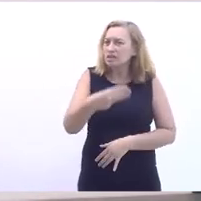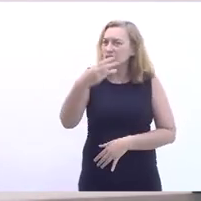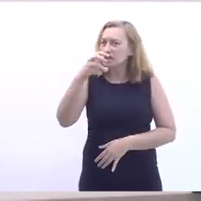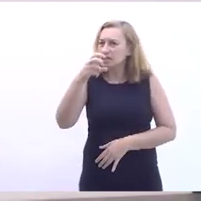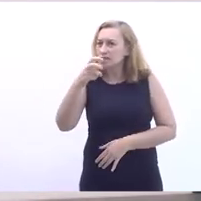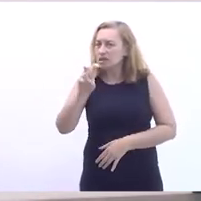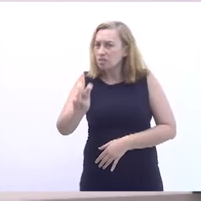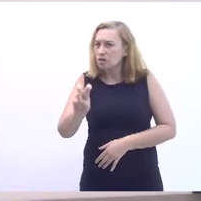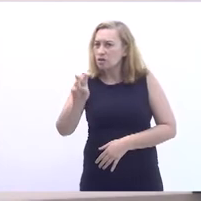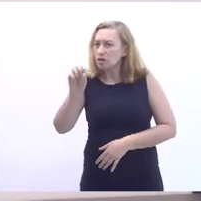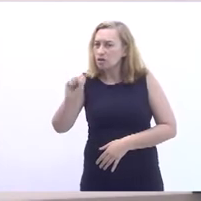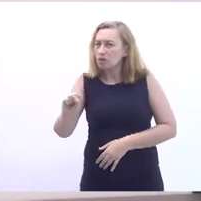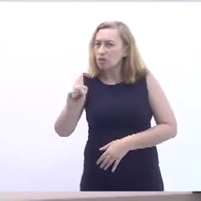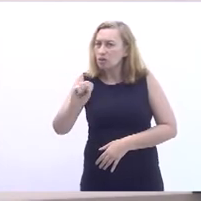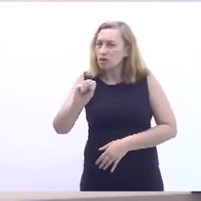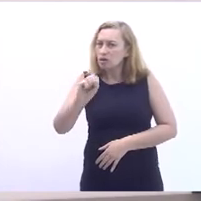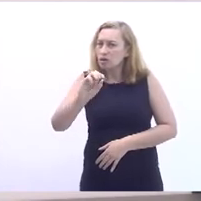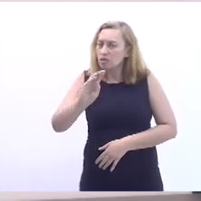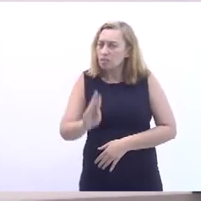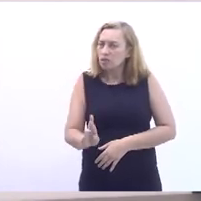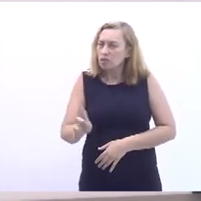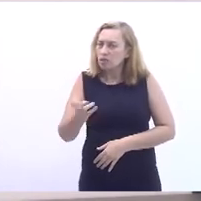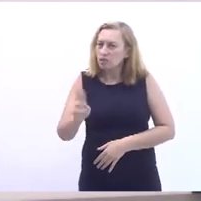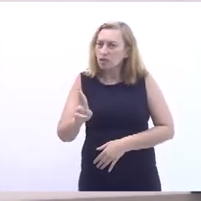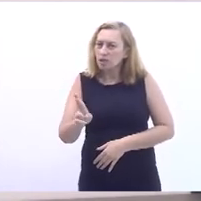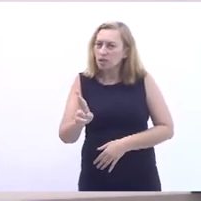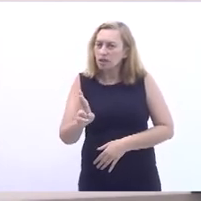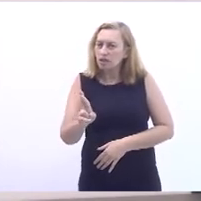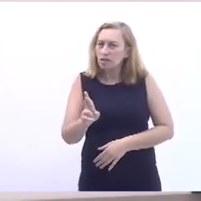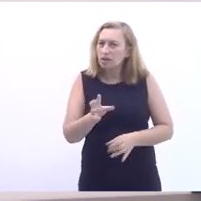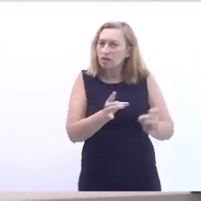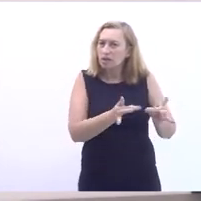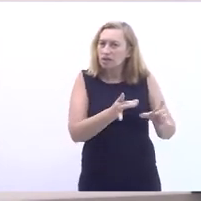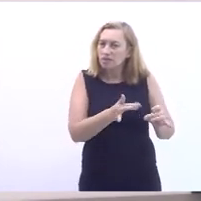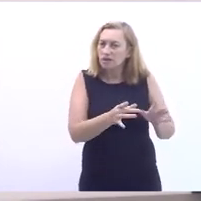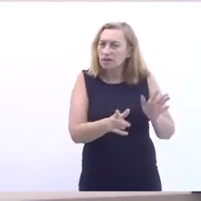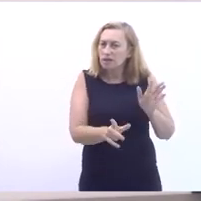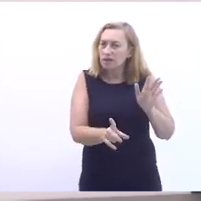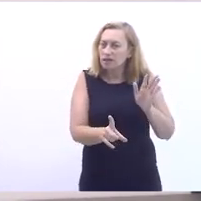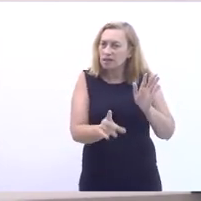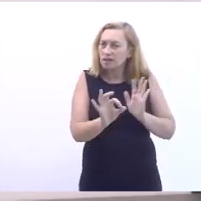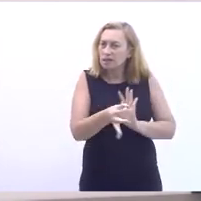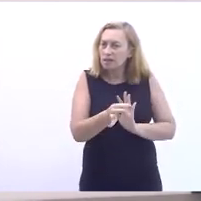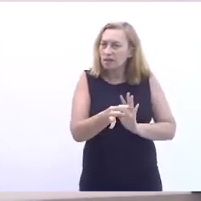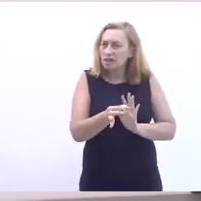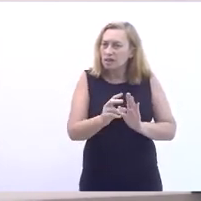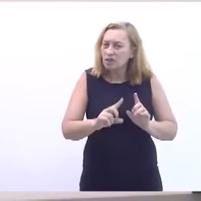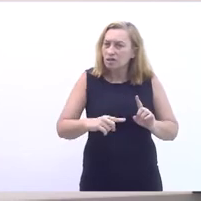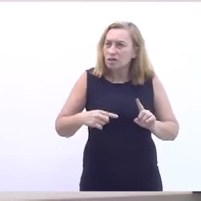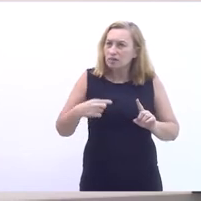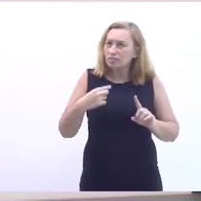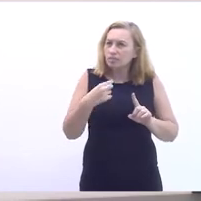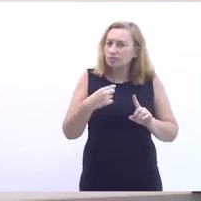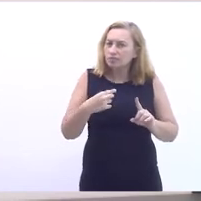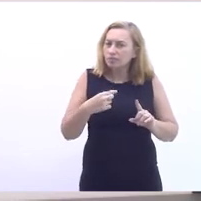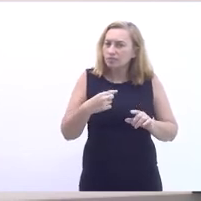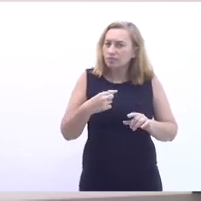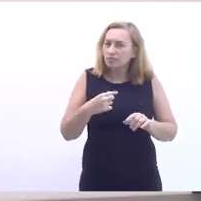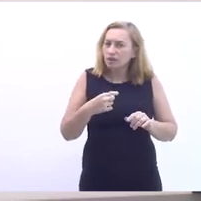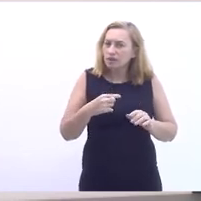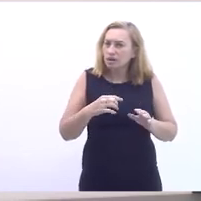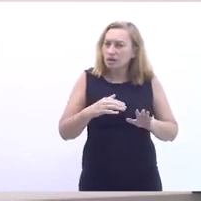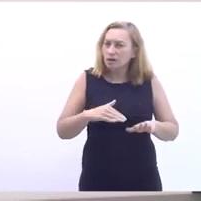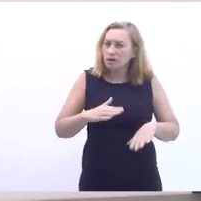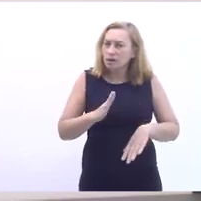Bilhões de Dólares no mercado e legal então e aumentou em 198